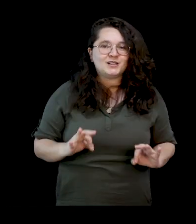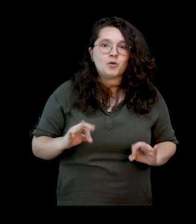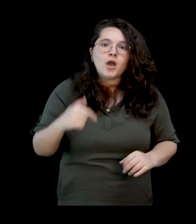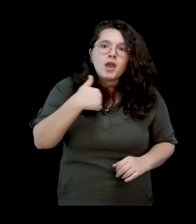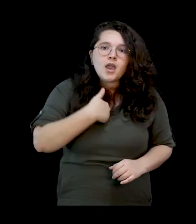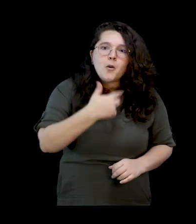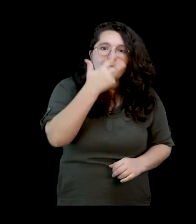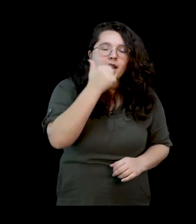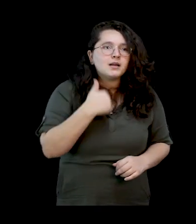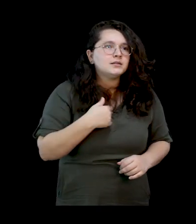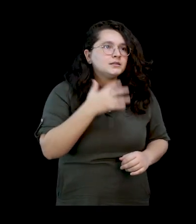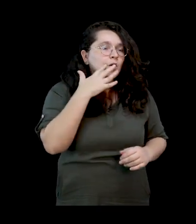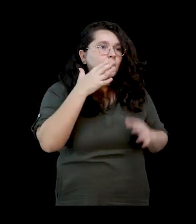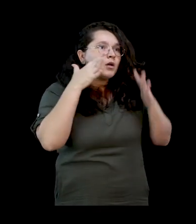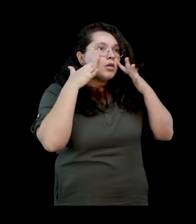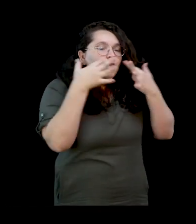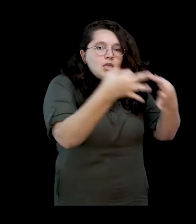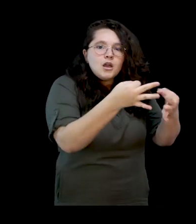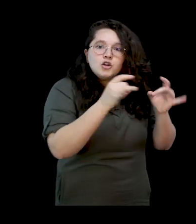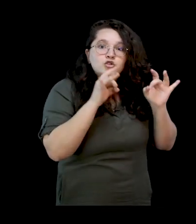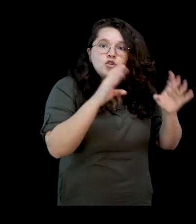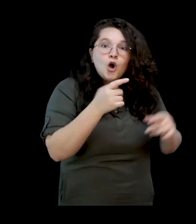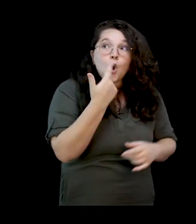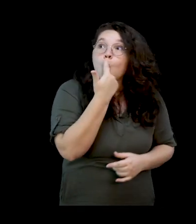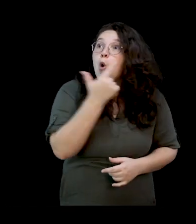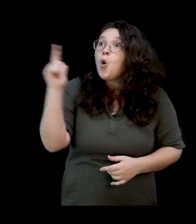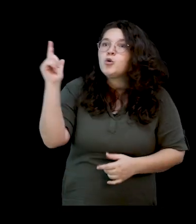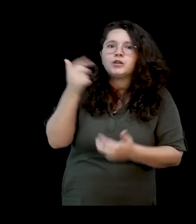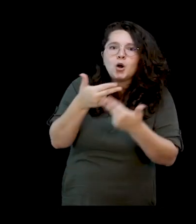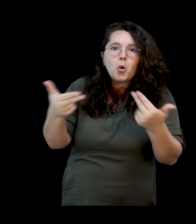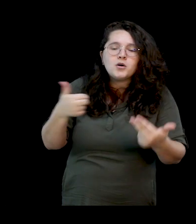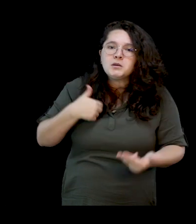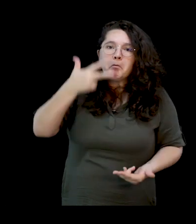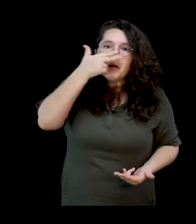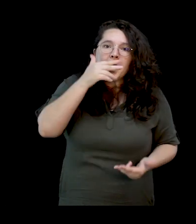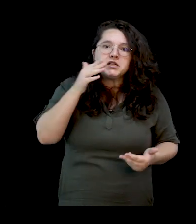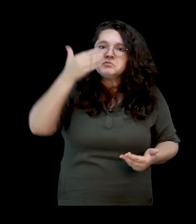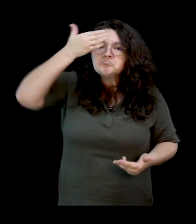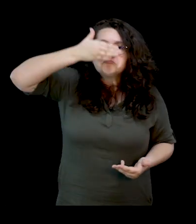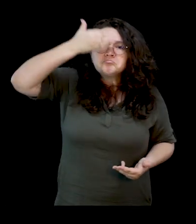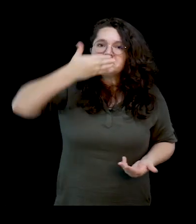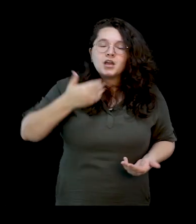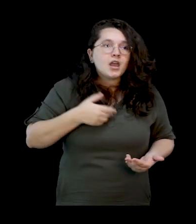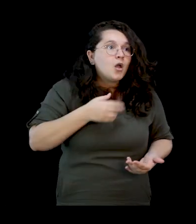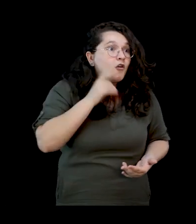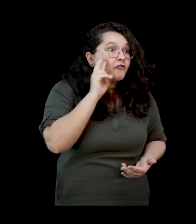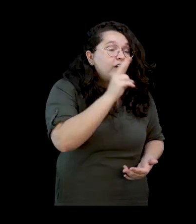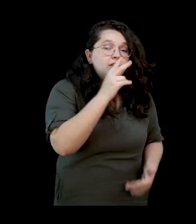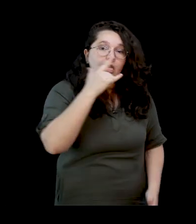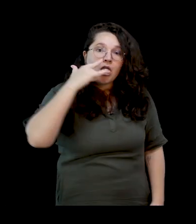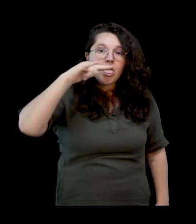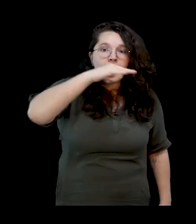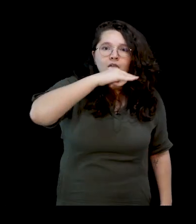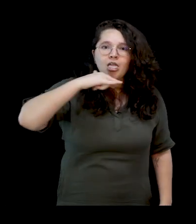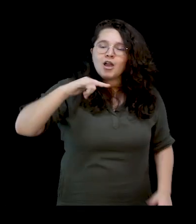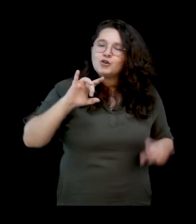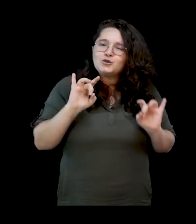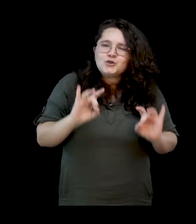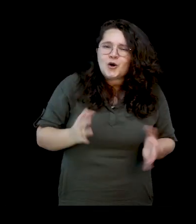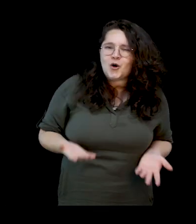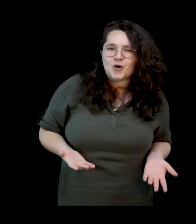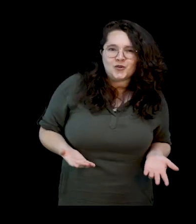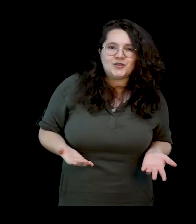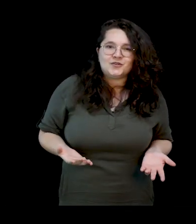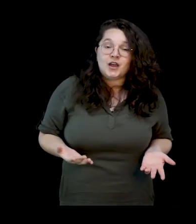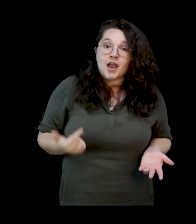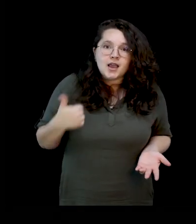duro. Né? Eu estou alienado. Toda essa cultura me cerca, mas eu estou alienado dessa cultura. Ela não me diz respeito. E